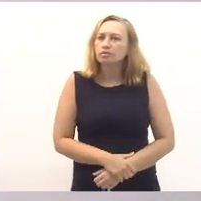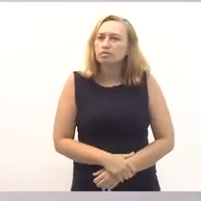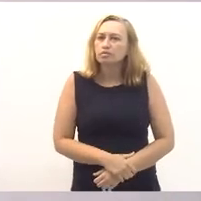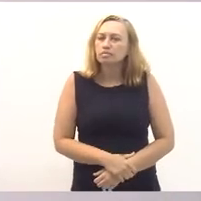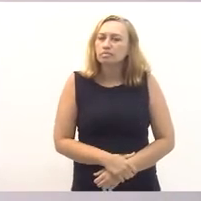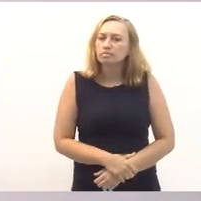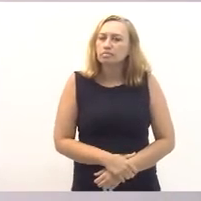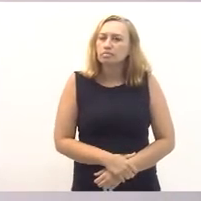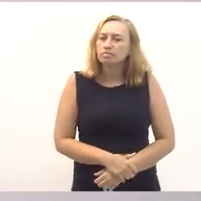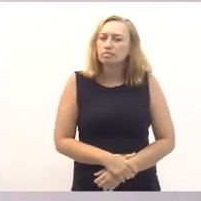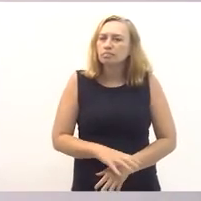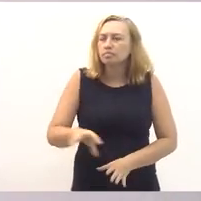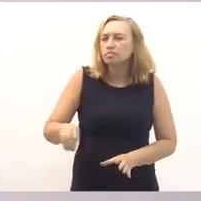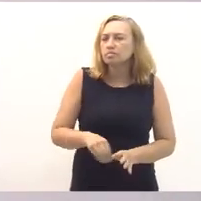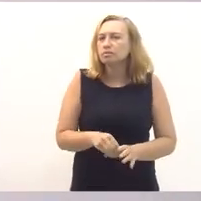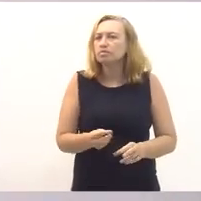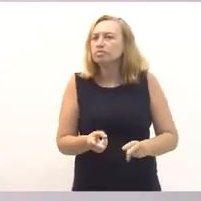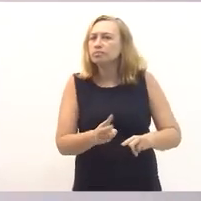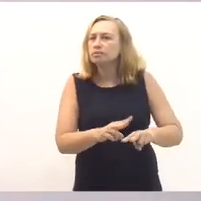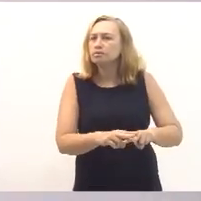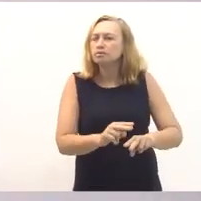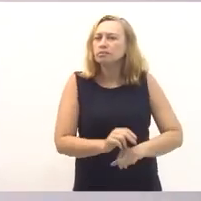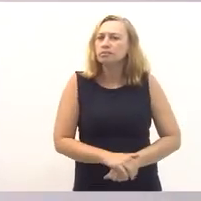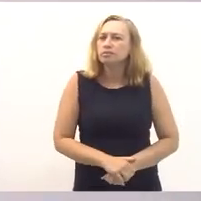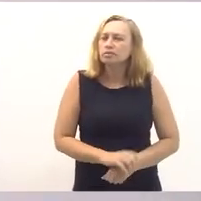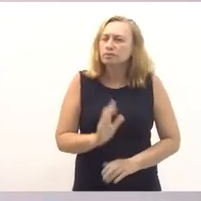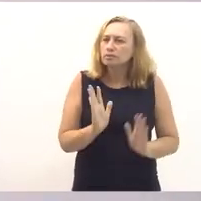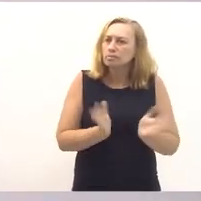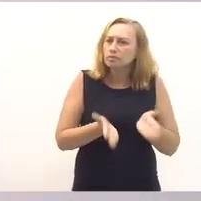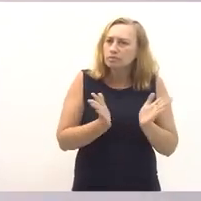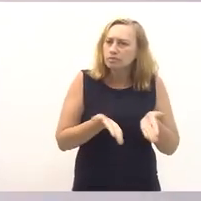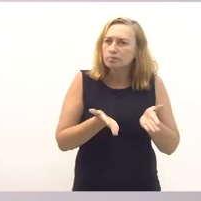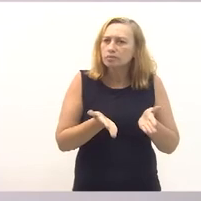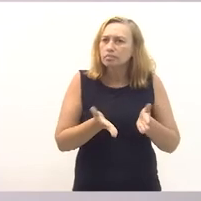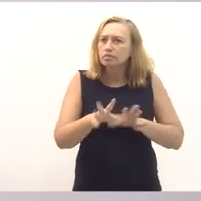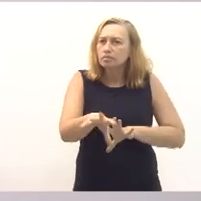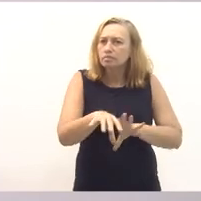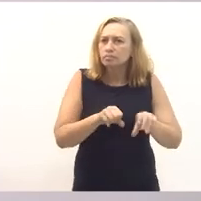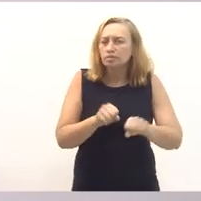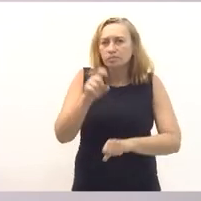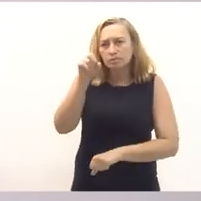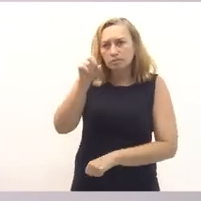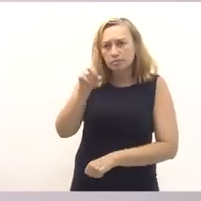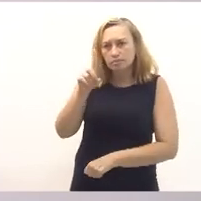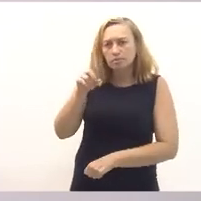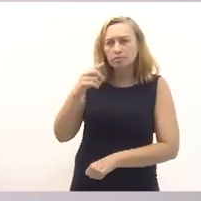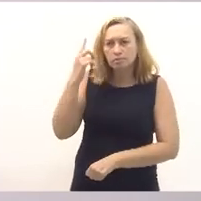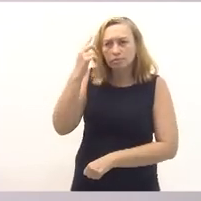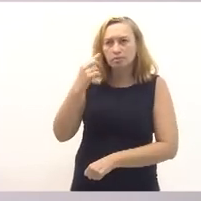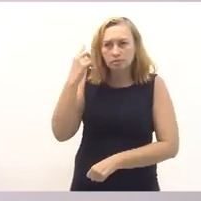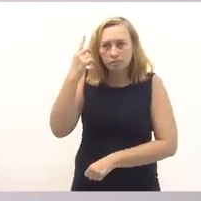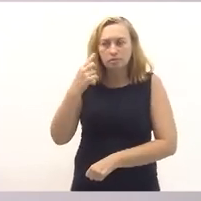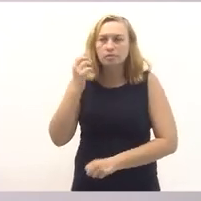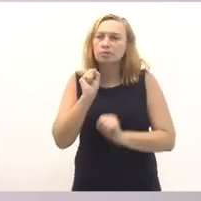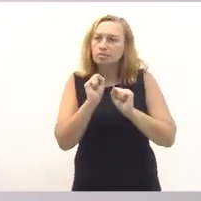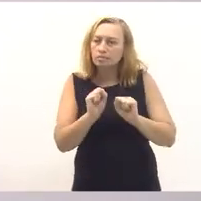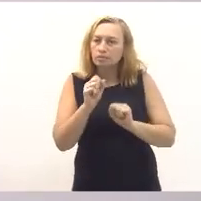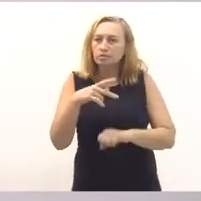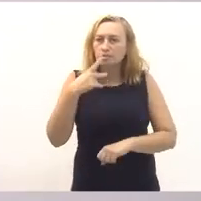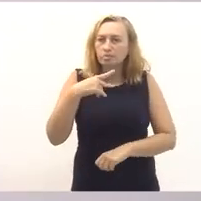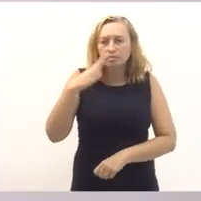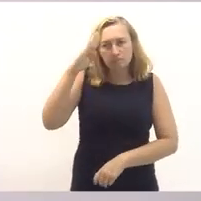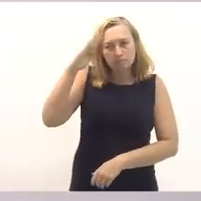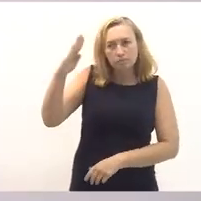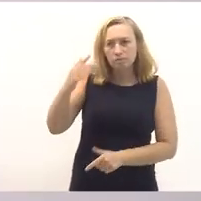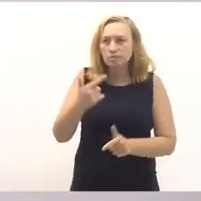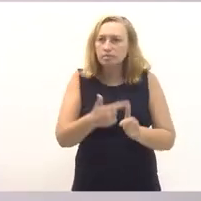como é graça do sistema penitenciário e hoje né formado em Direito tamo desse lado eu posso dizer que o